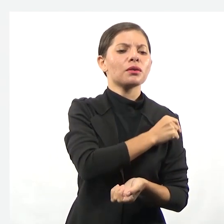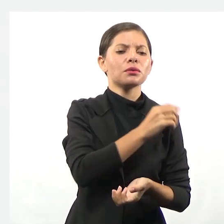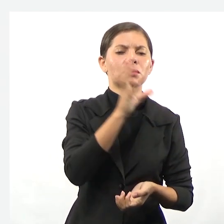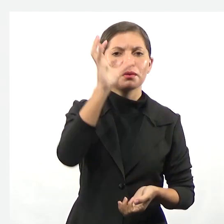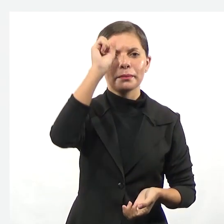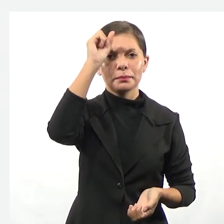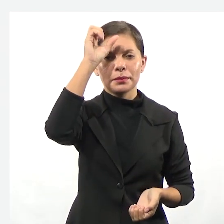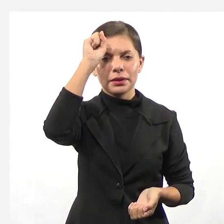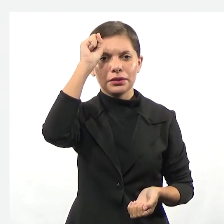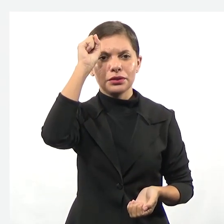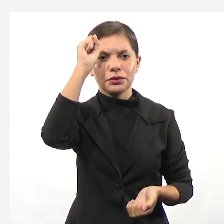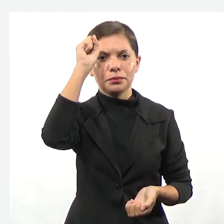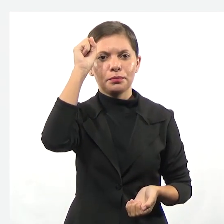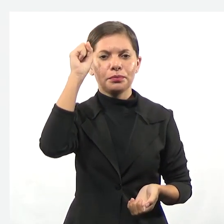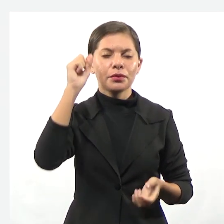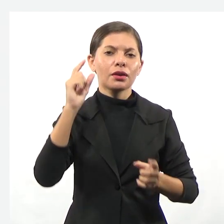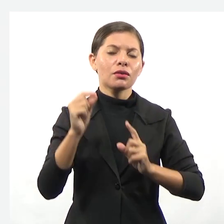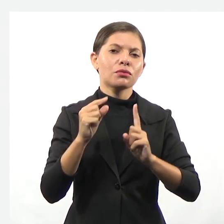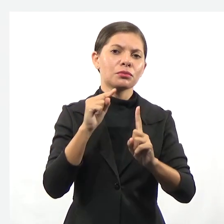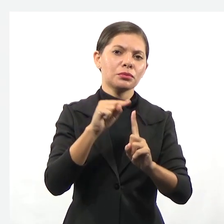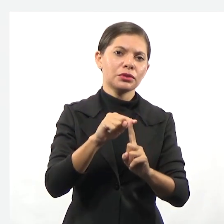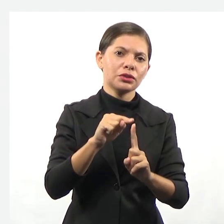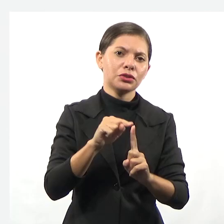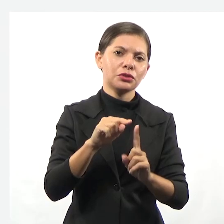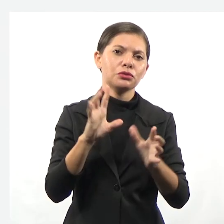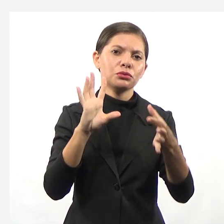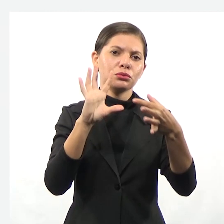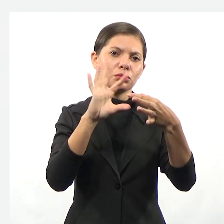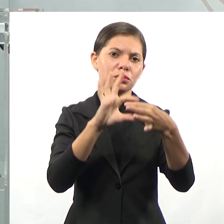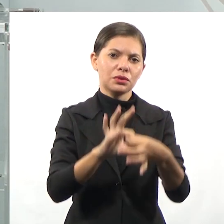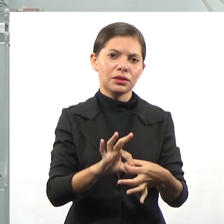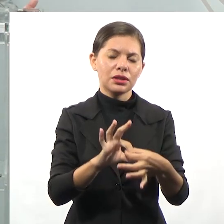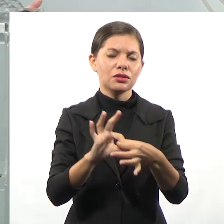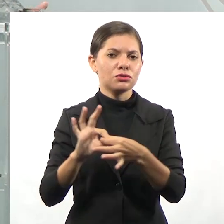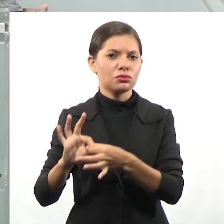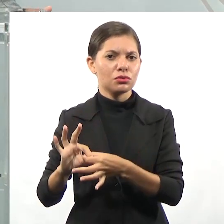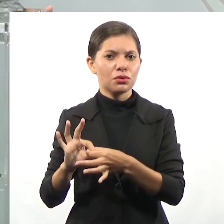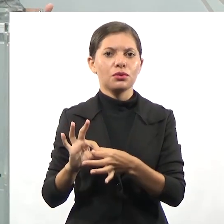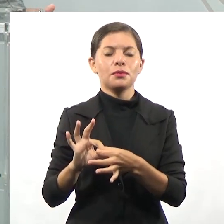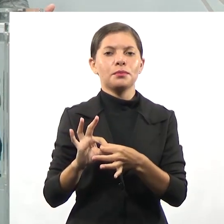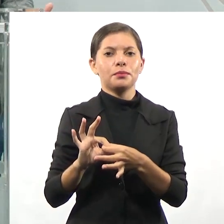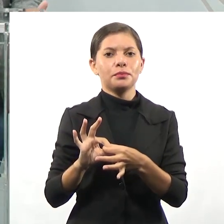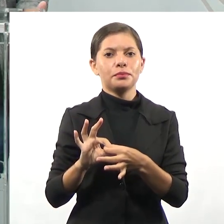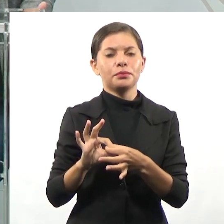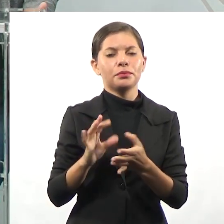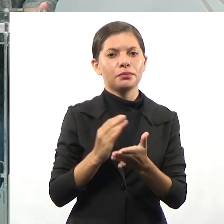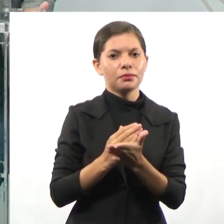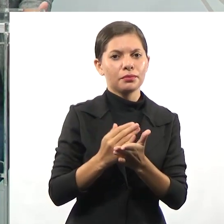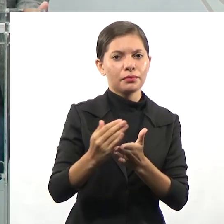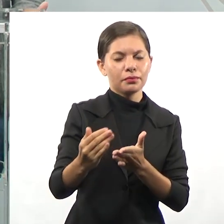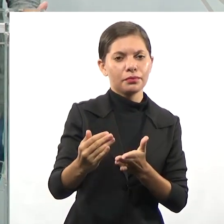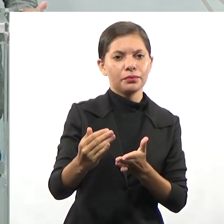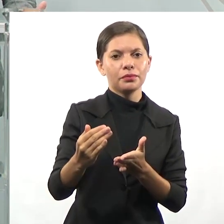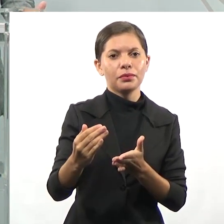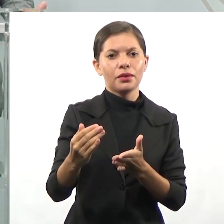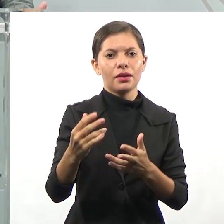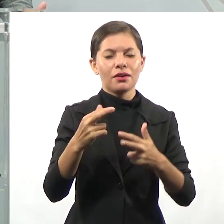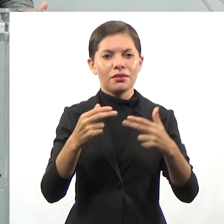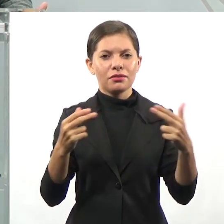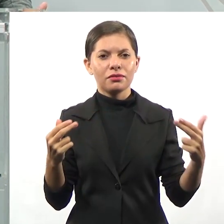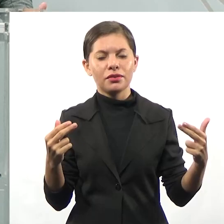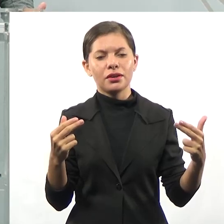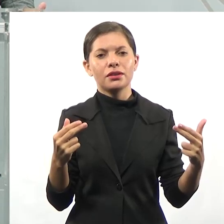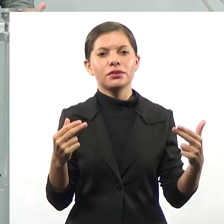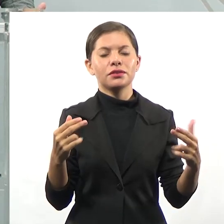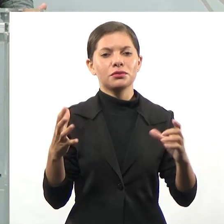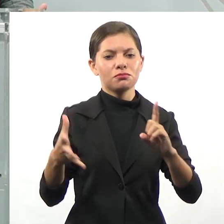outros fatores que influenciam na aprendizagem. Então, com base, por exemplo, lá nos teus registros do AVA, saber se você está